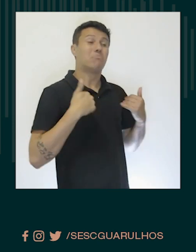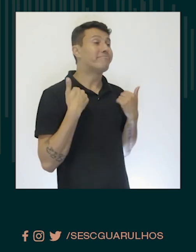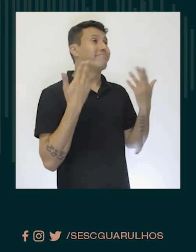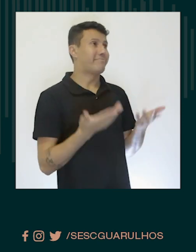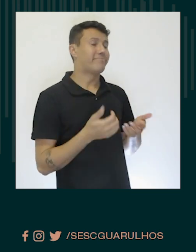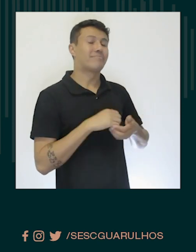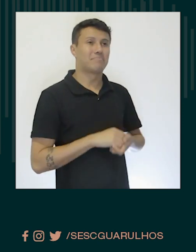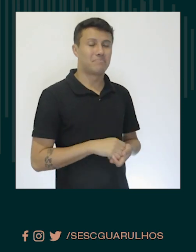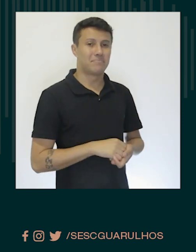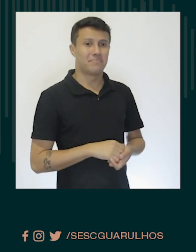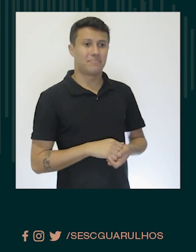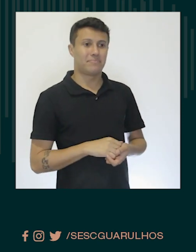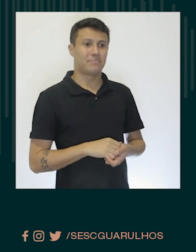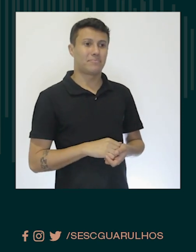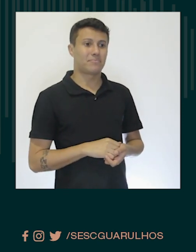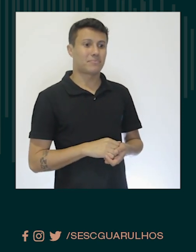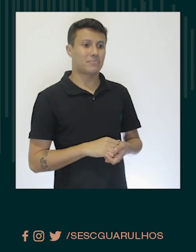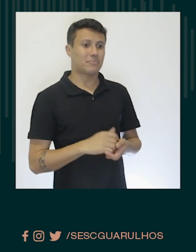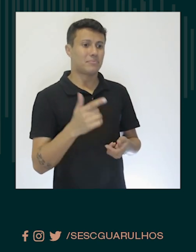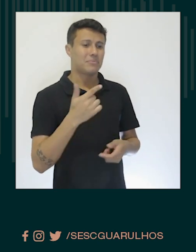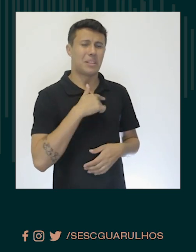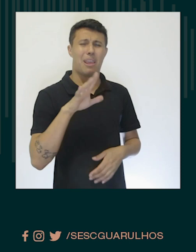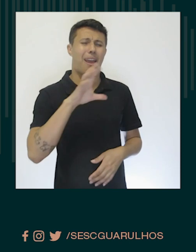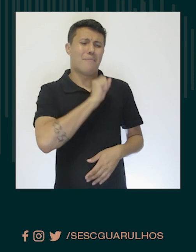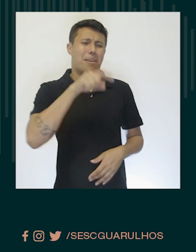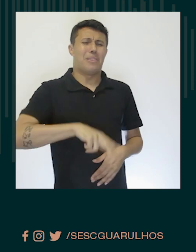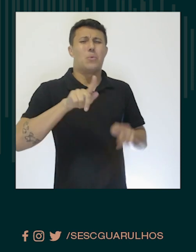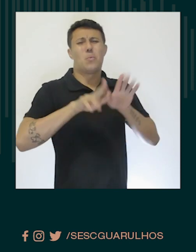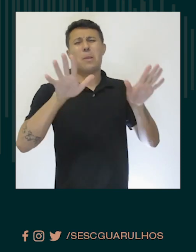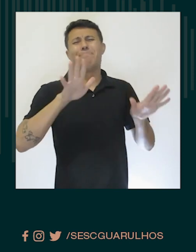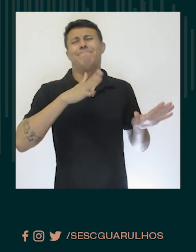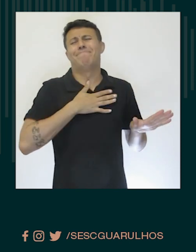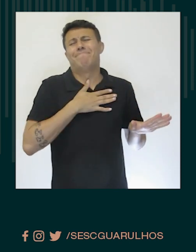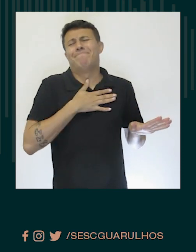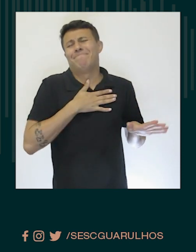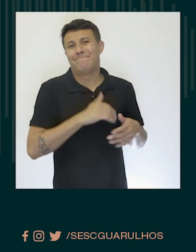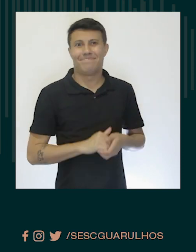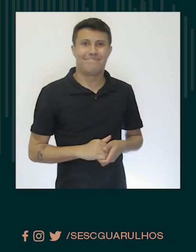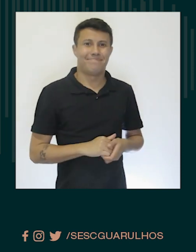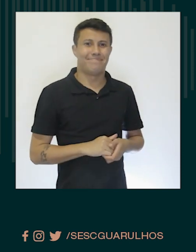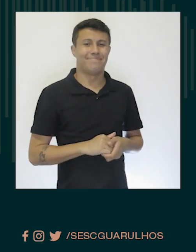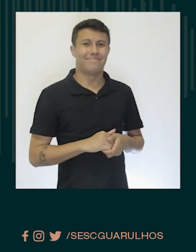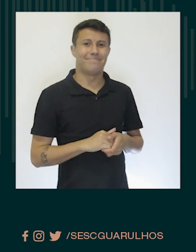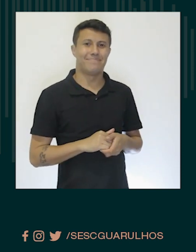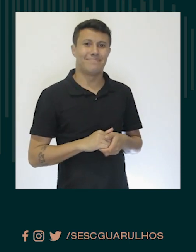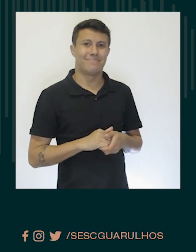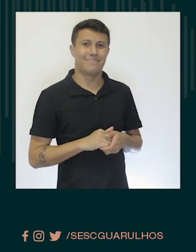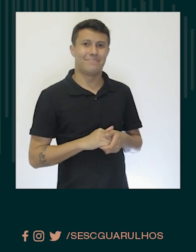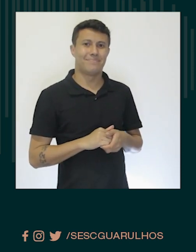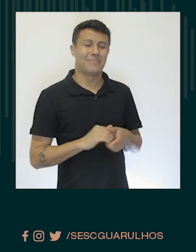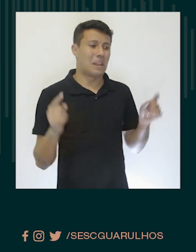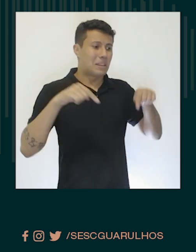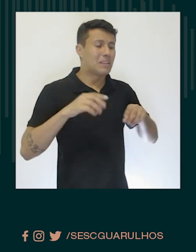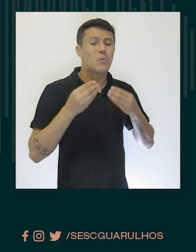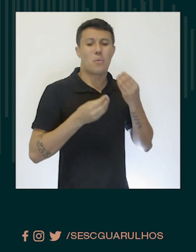eu amo essa cidade, né? Eu gosto muito porque essa galera aqui é. A galera que tá aqui é sinistra, aprendi com todo mundo me